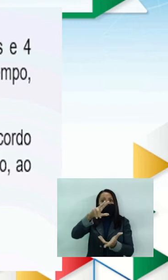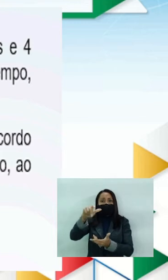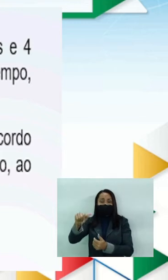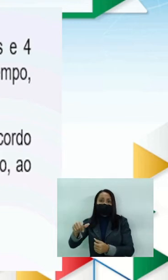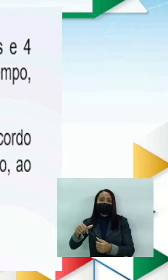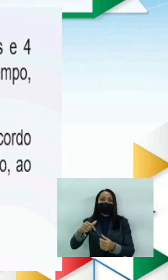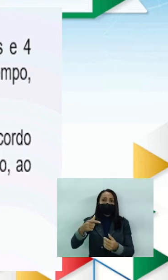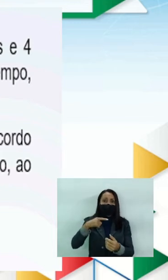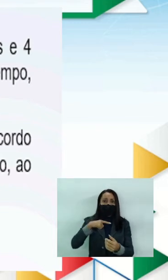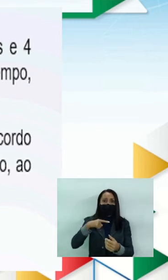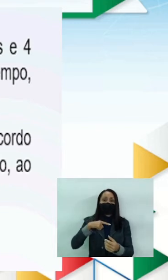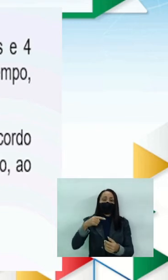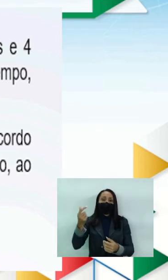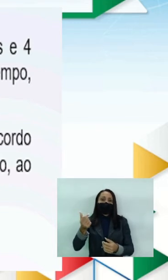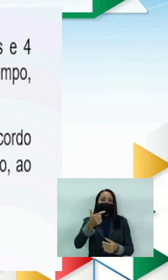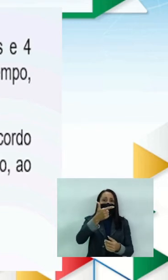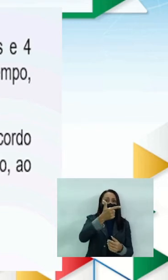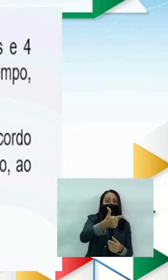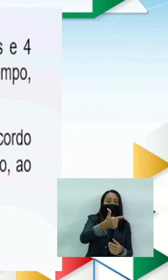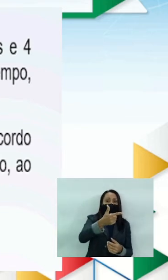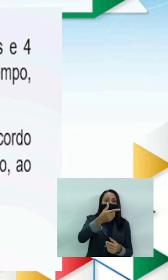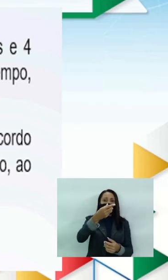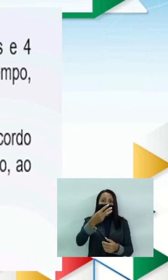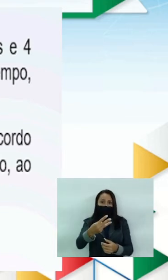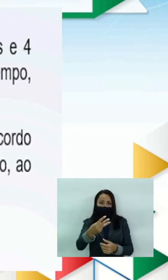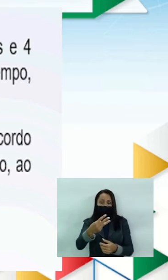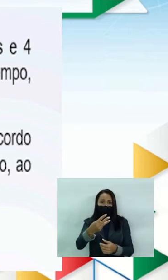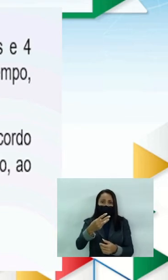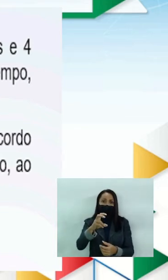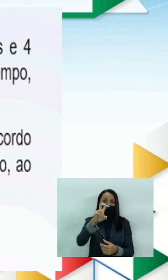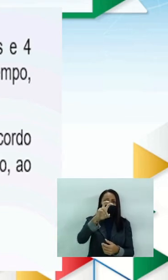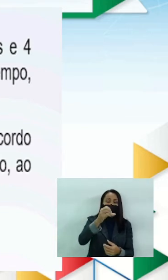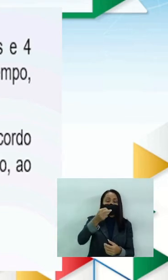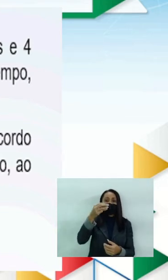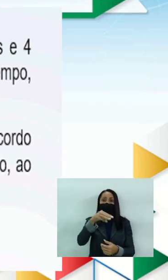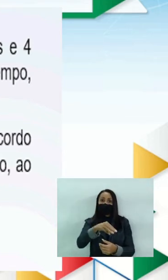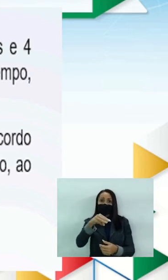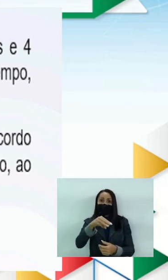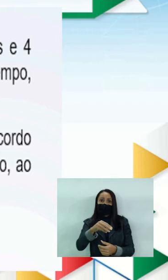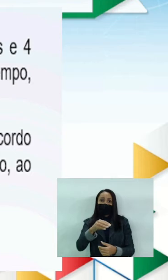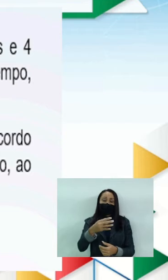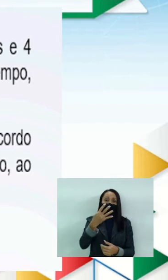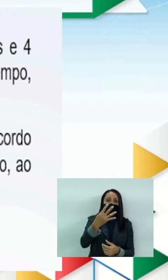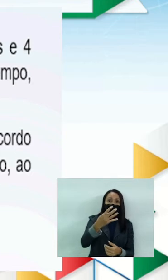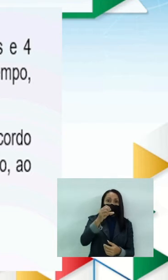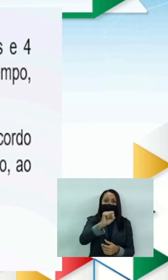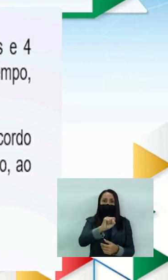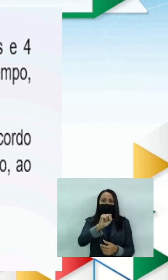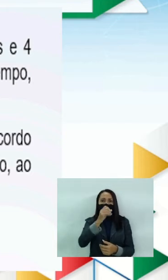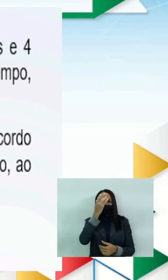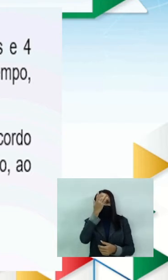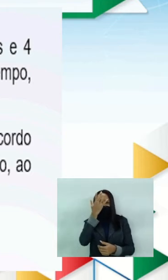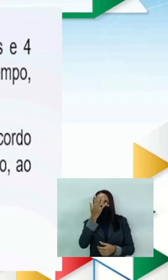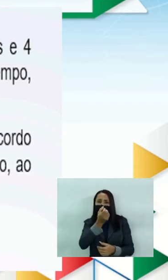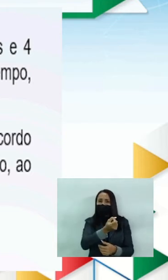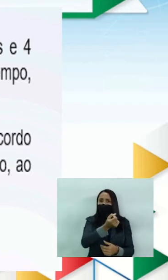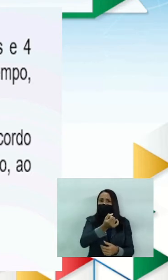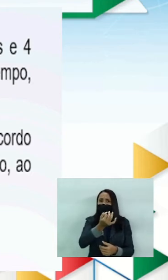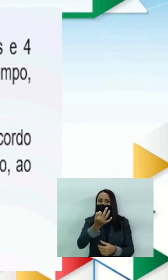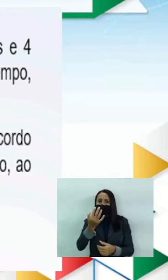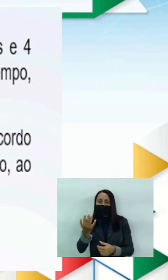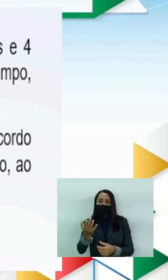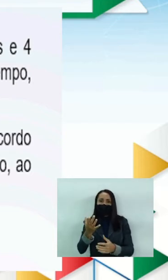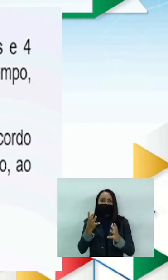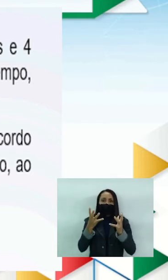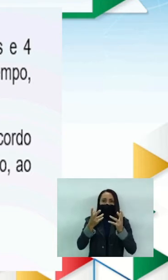horas, 56 minutos e 4 segundos. Então, para facilitar a nossa contagem do tempo, arredondamos esse